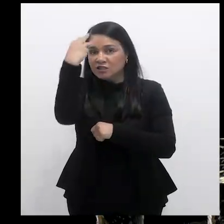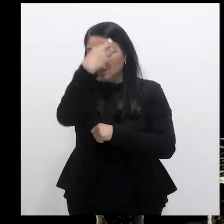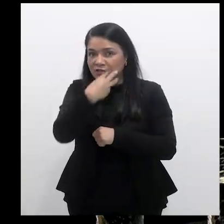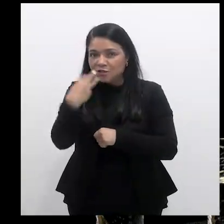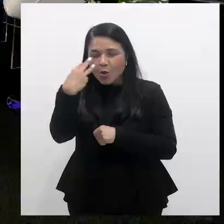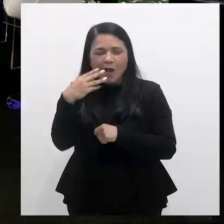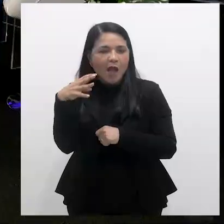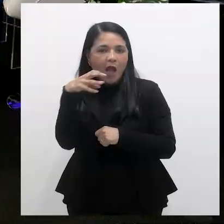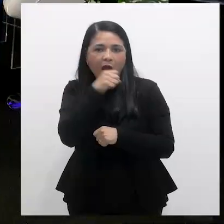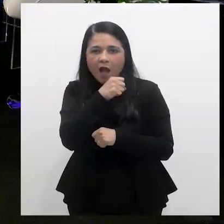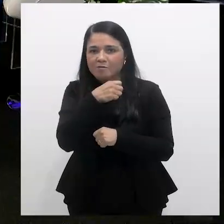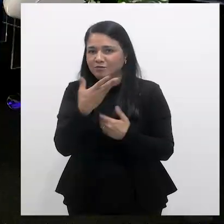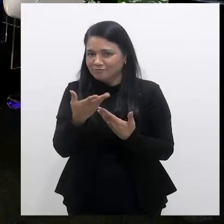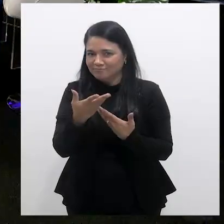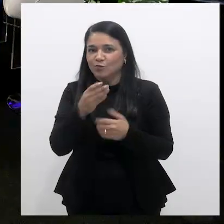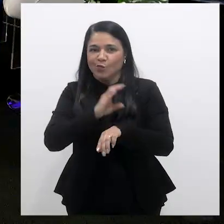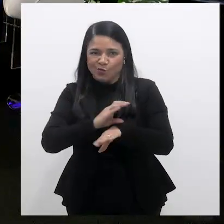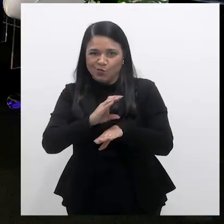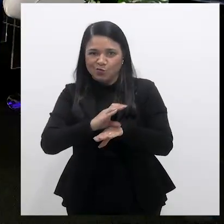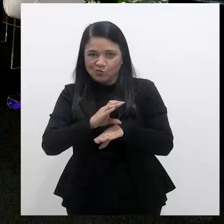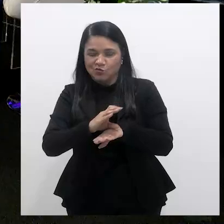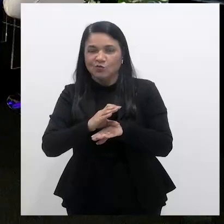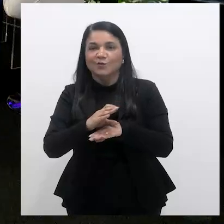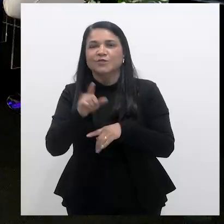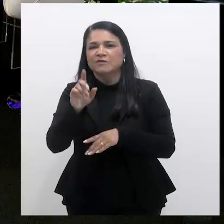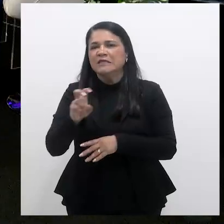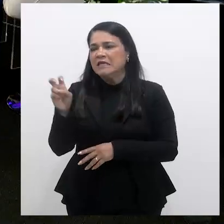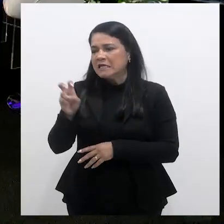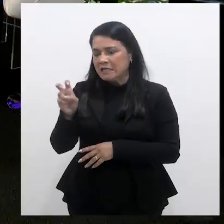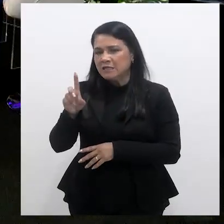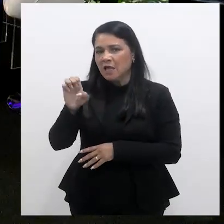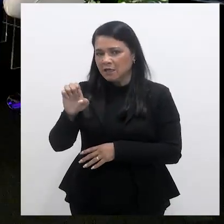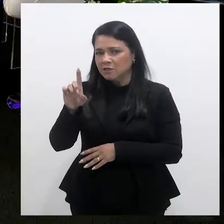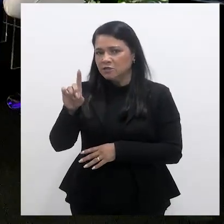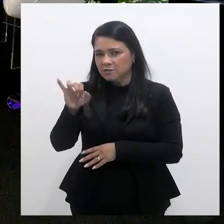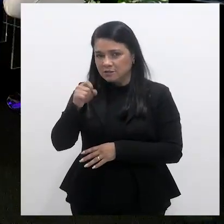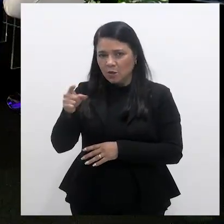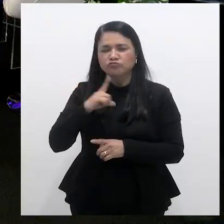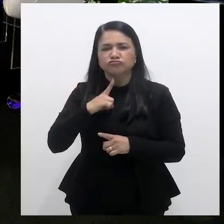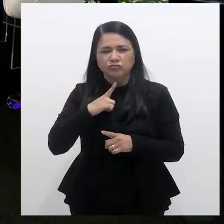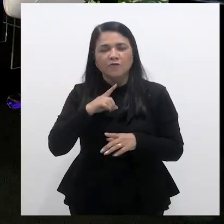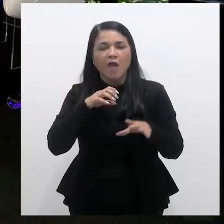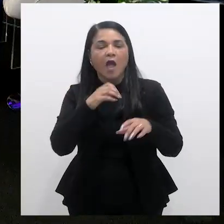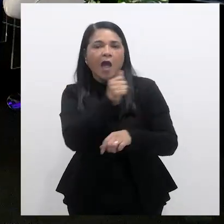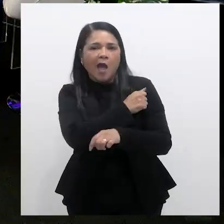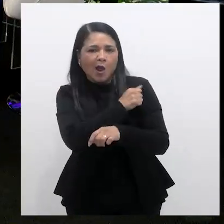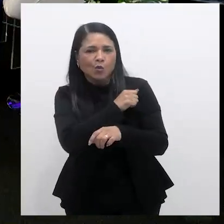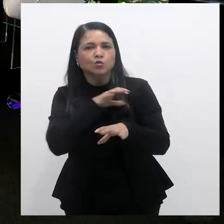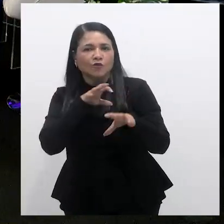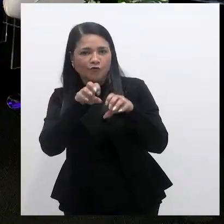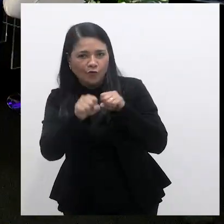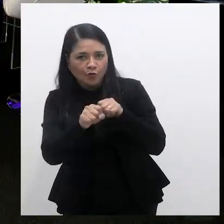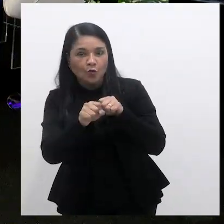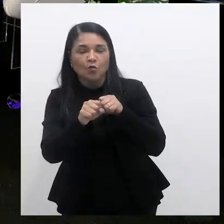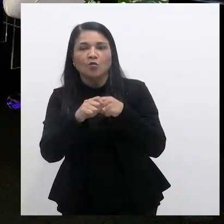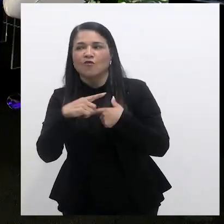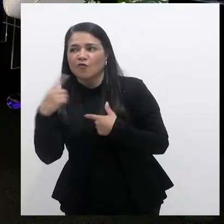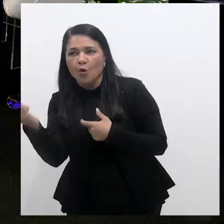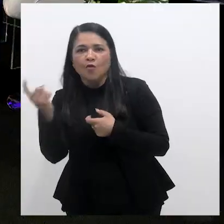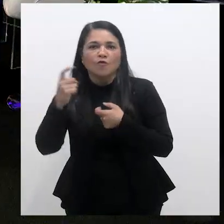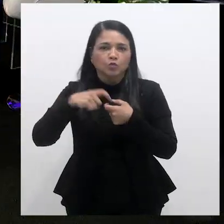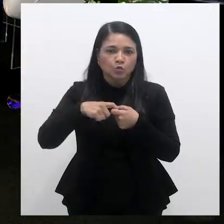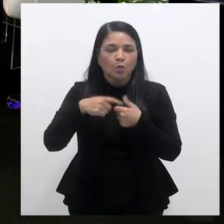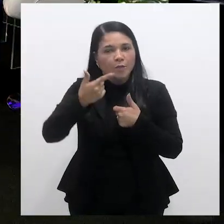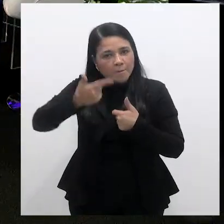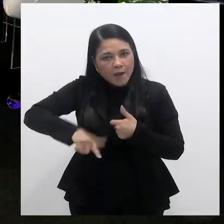horas passam voando. Né? Você já está na 5ª edição, então você já tem gente que passou por lá, deve ter gente que já foi e volta, mas